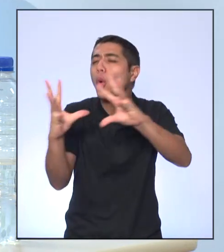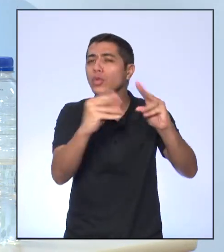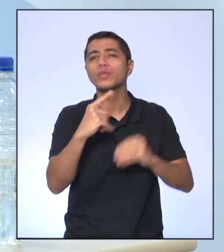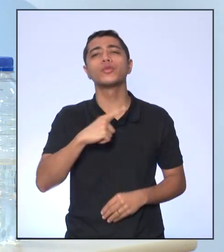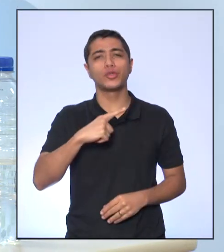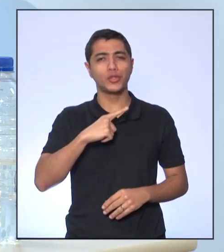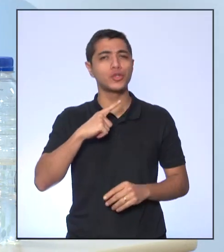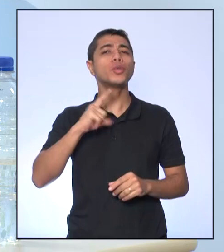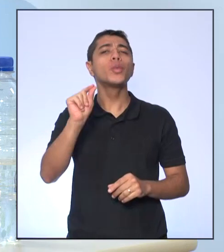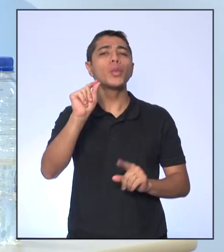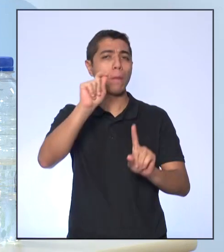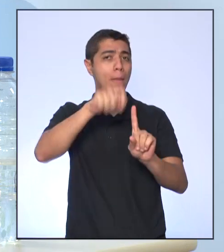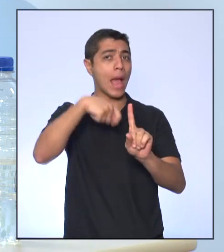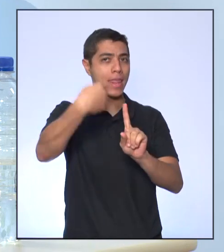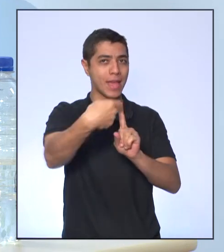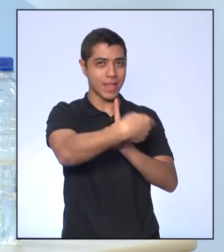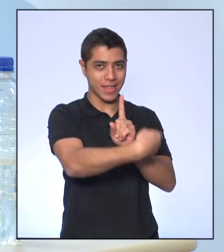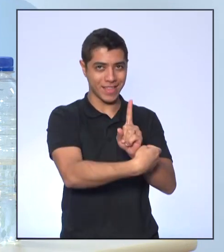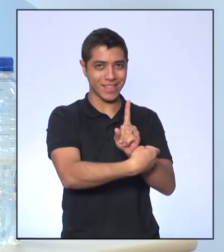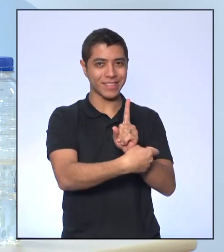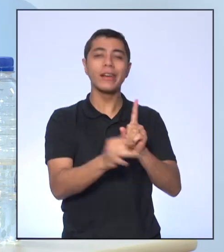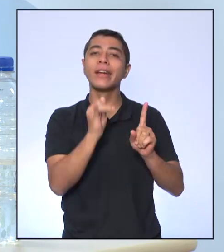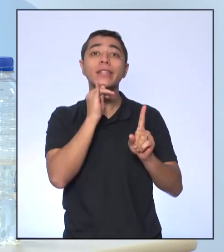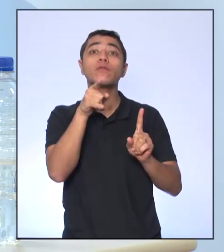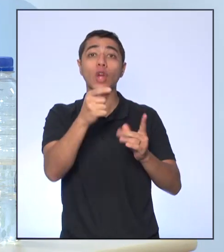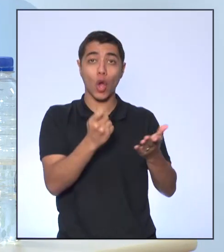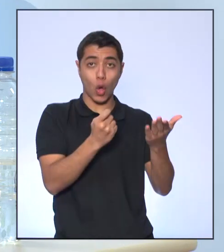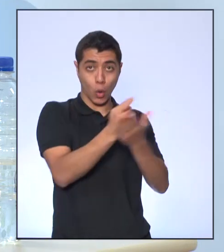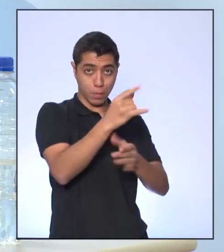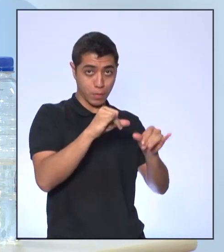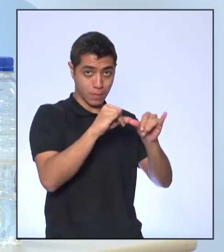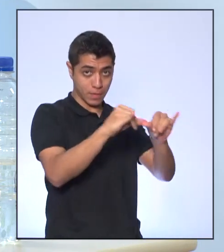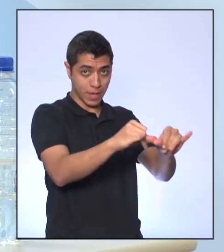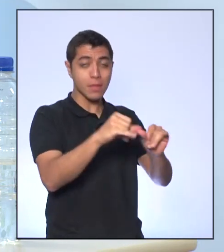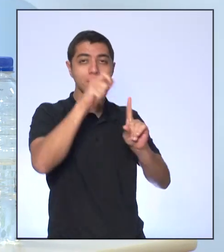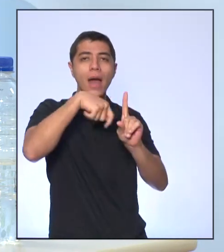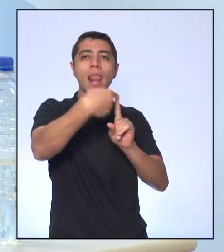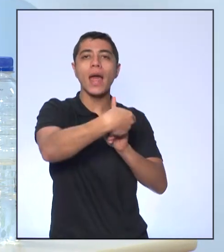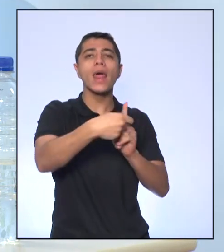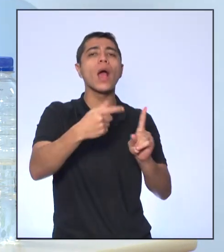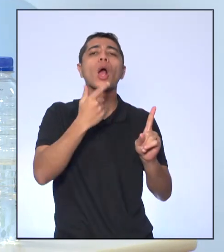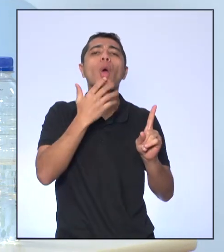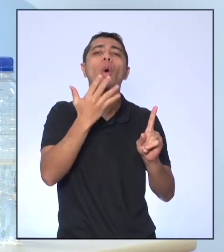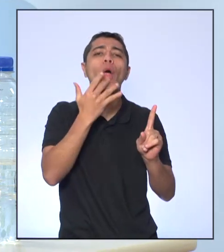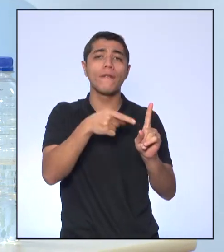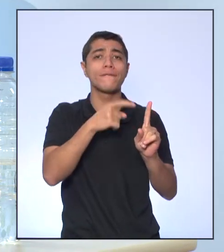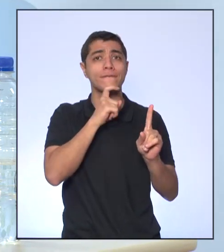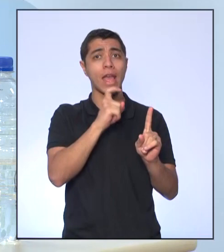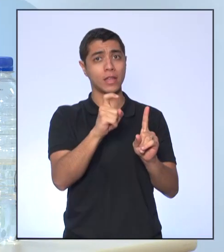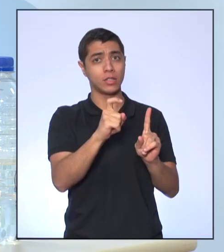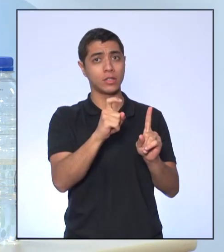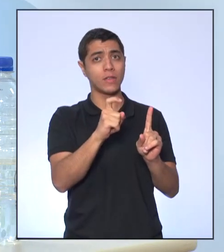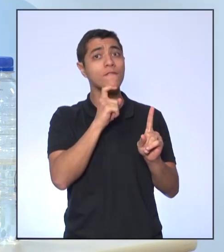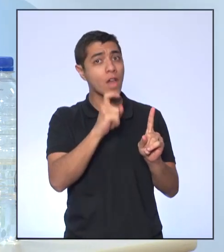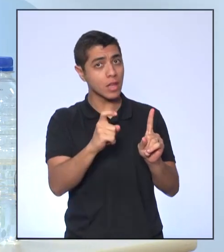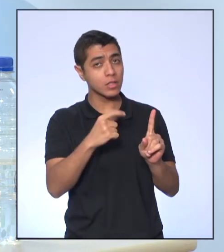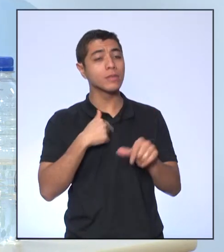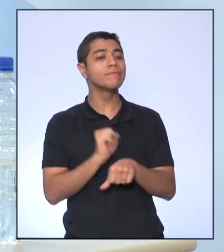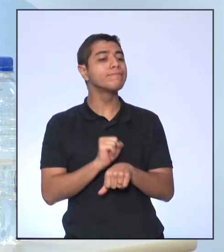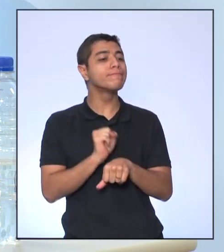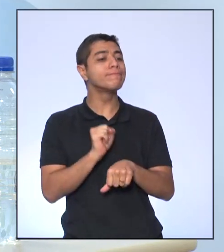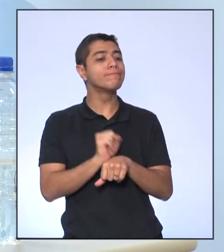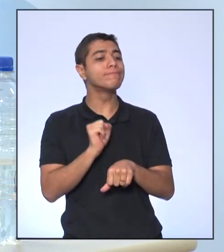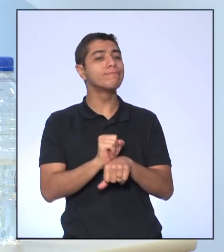banana verde, comprei lá no mercado minha banana verde e vou esperar ela amadurecer. Minha banana verde, que cor que ela